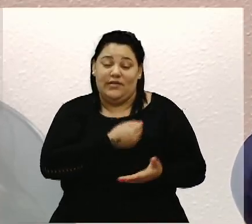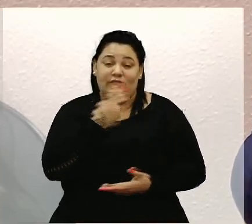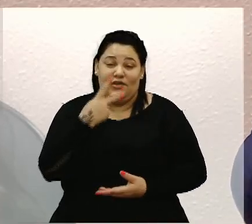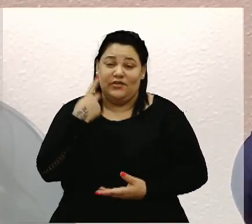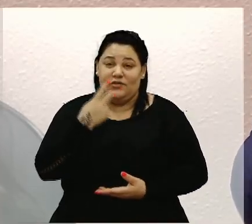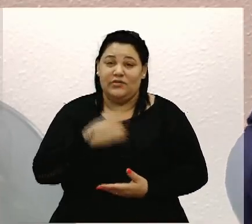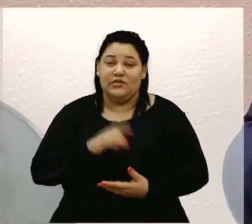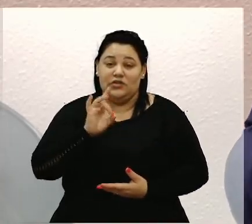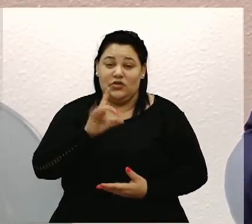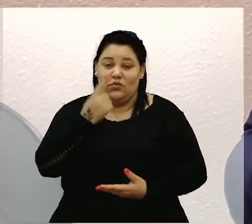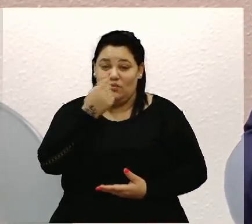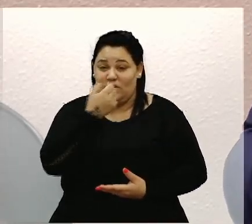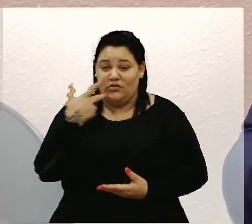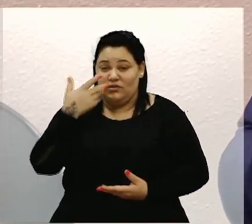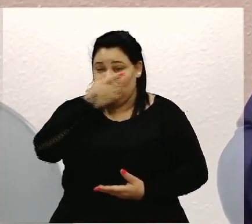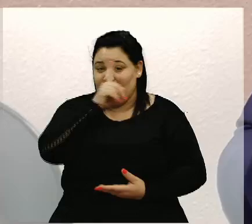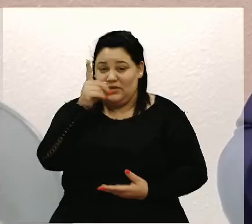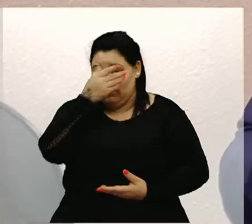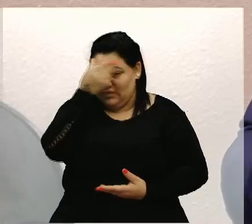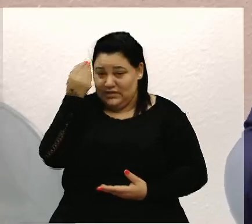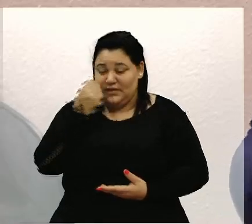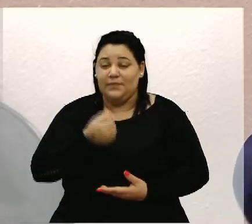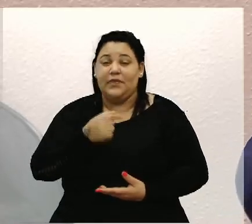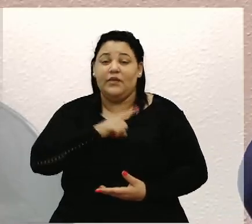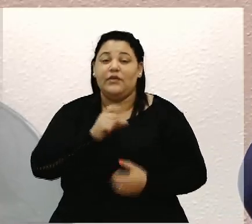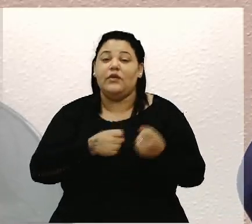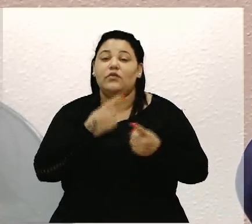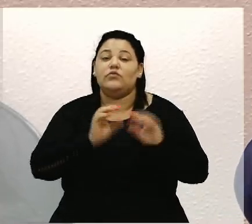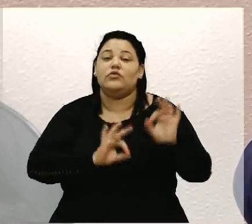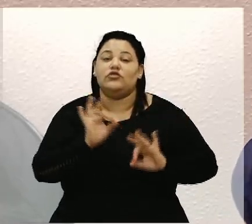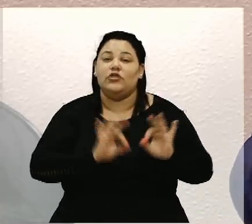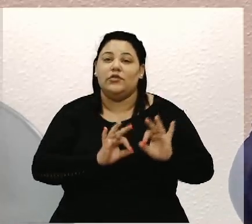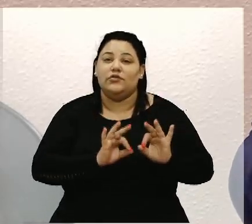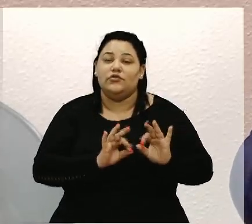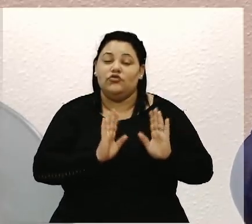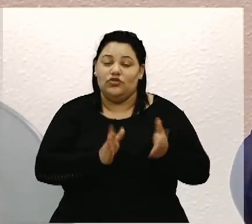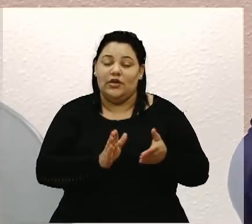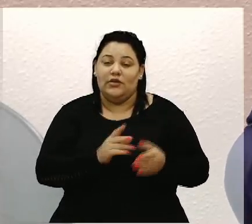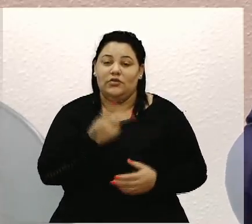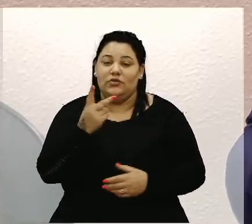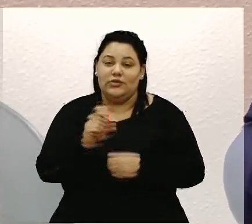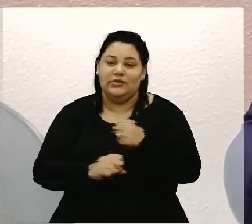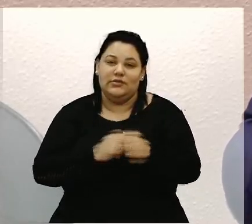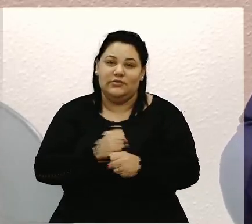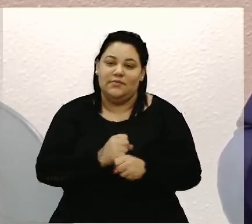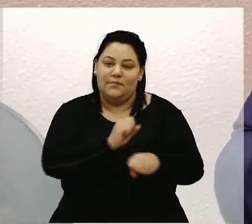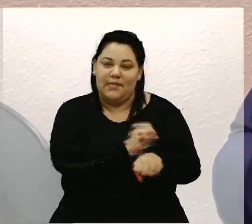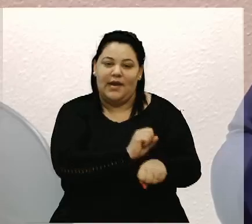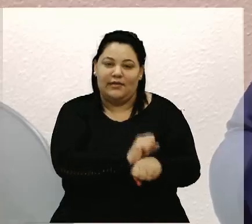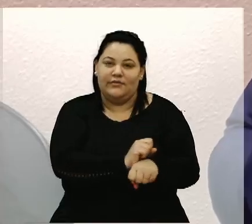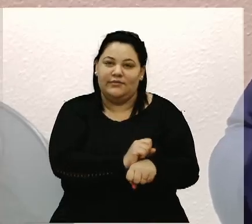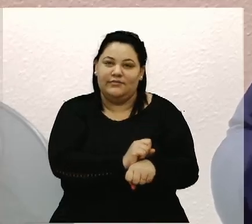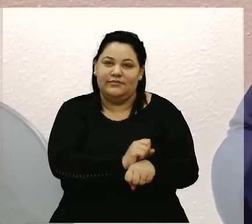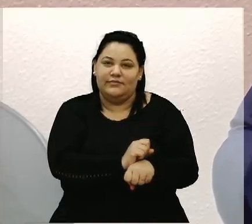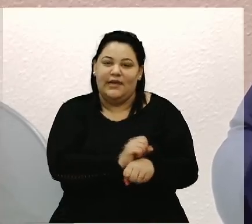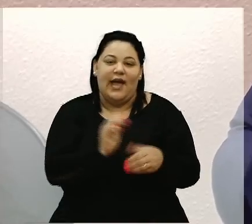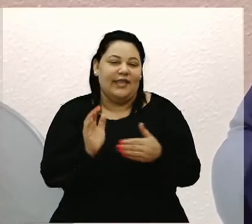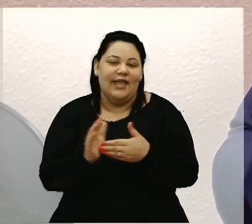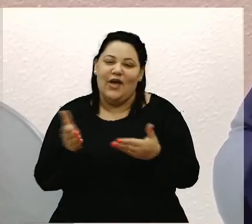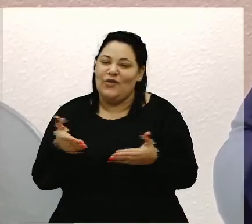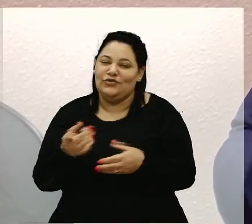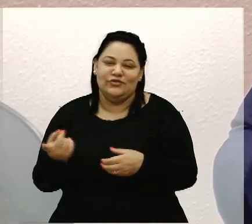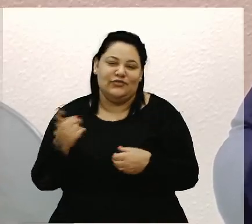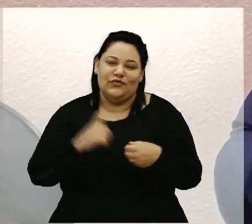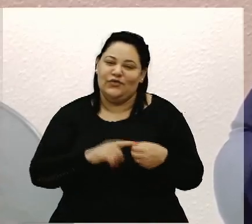coisinha para não esquecer, eu tenho também alguns projetos que estão há 2 anos lá, vereador Felipe, e até agora não voltou,